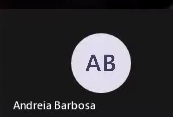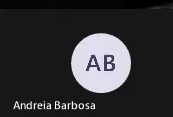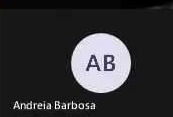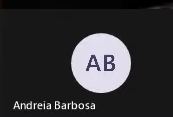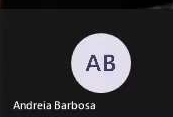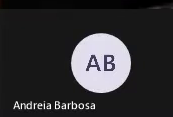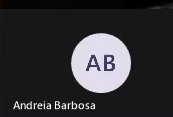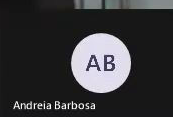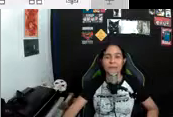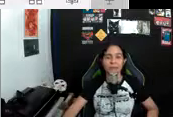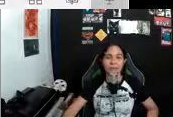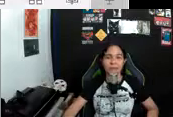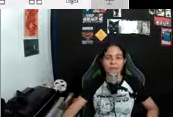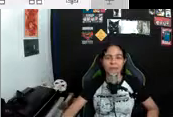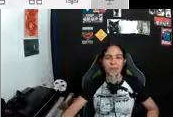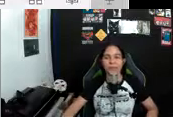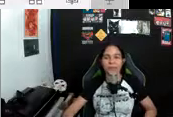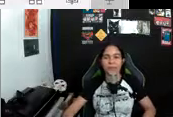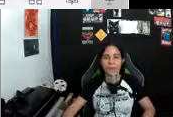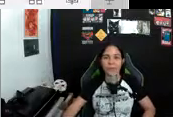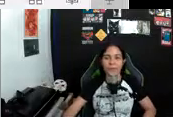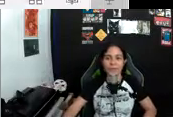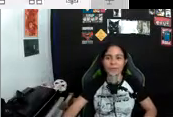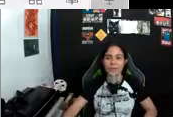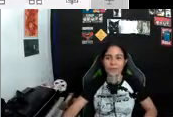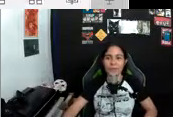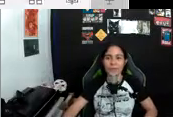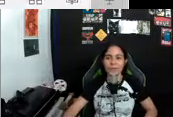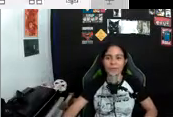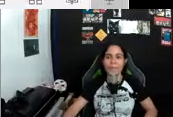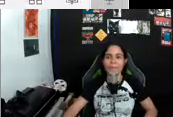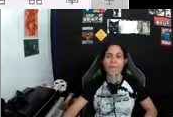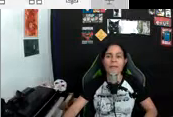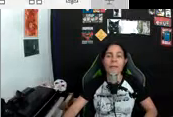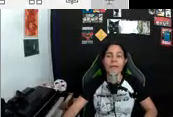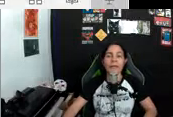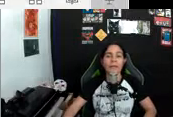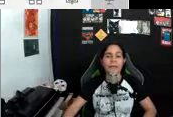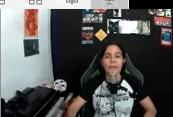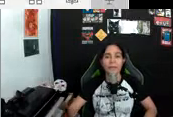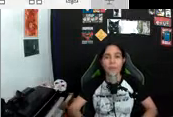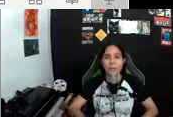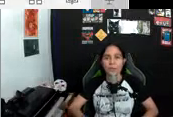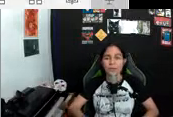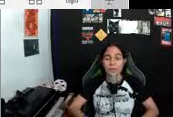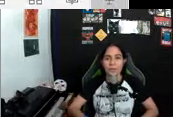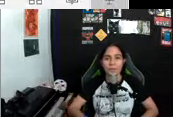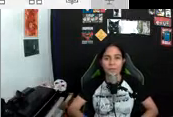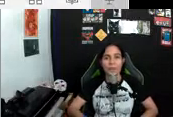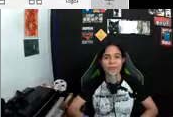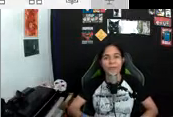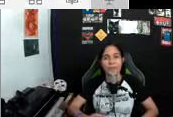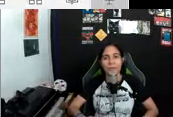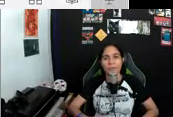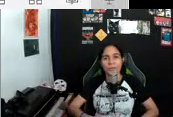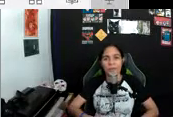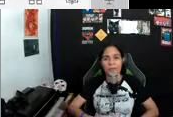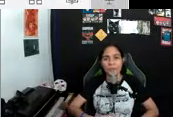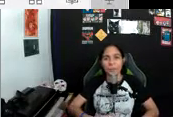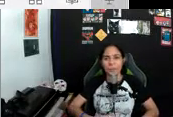Boa noite a todos. Estamos iniciando mais uma aula de problemas atuais de bioética. E como a gente sempre faz,